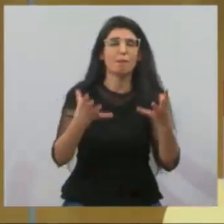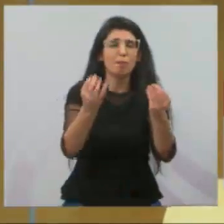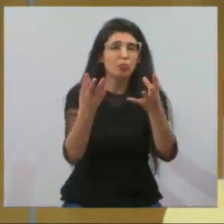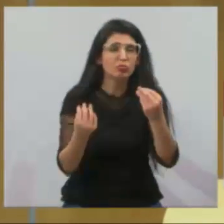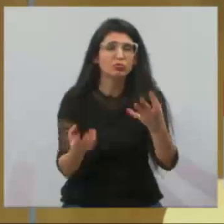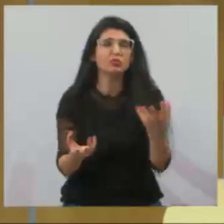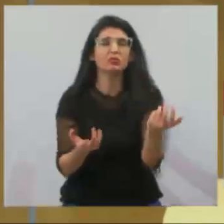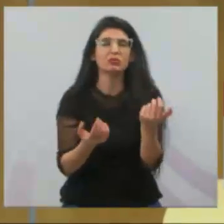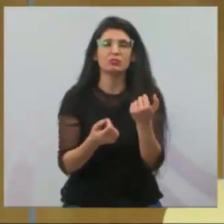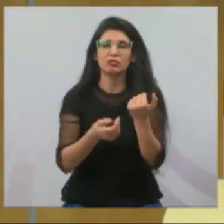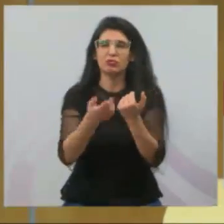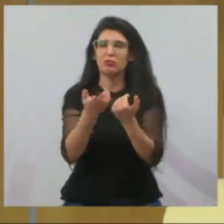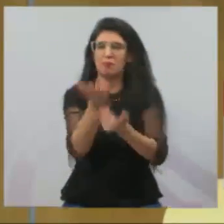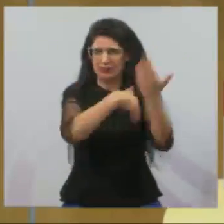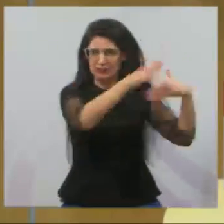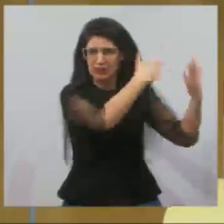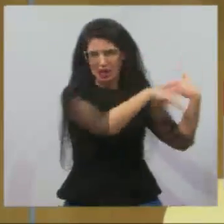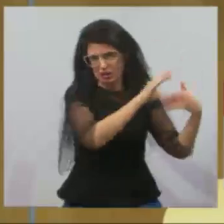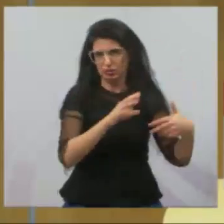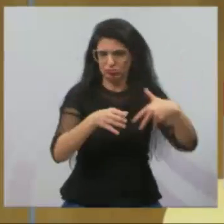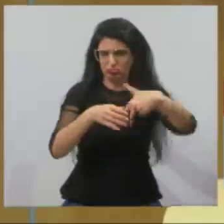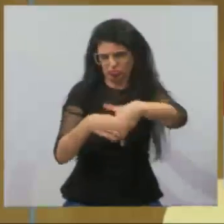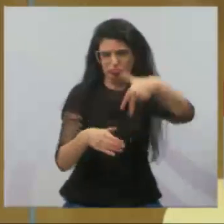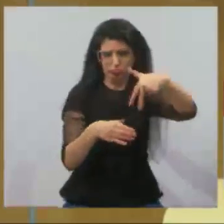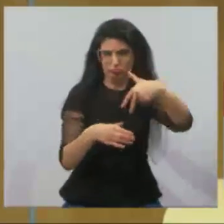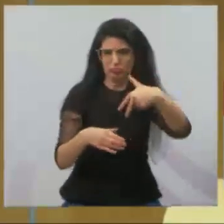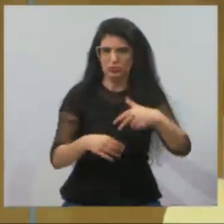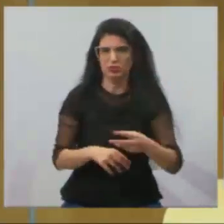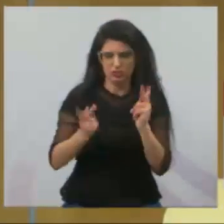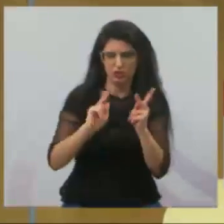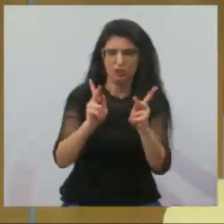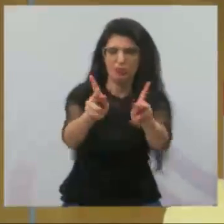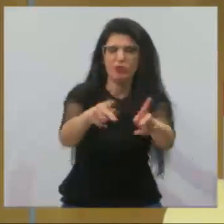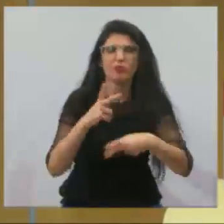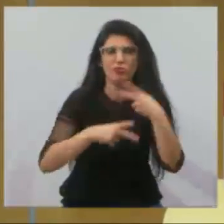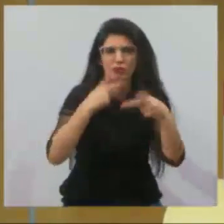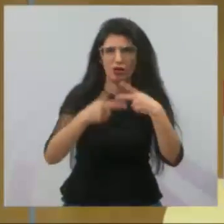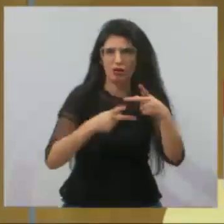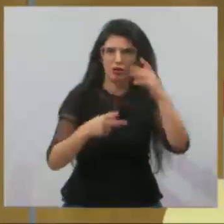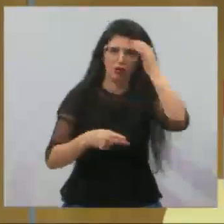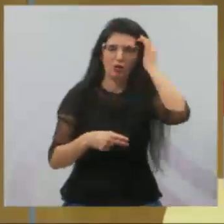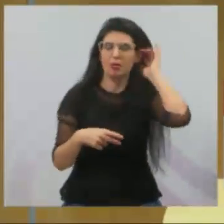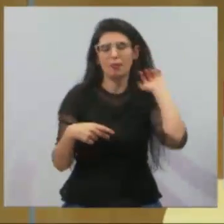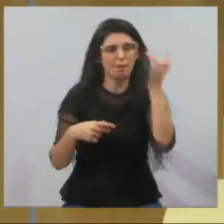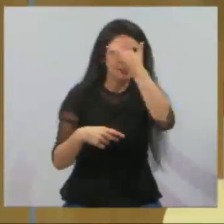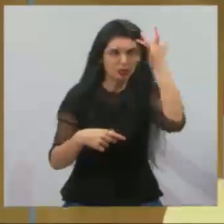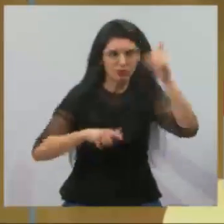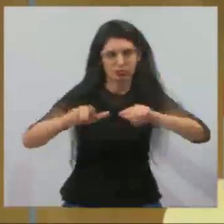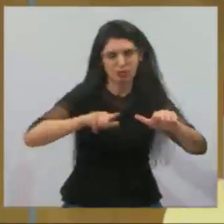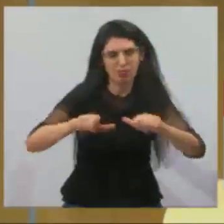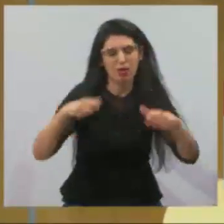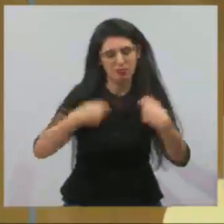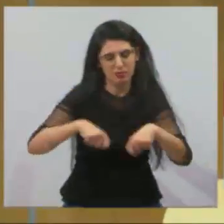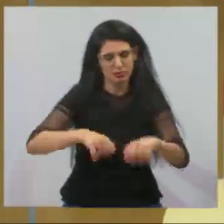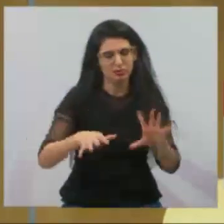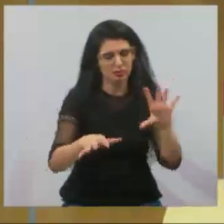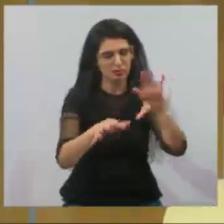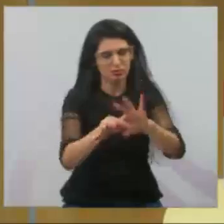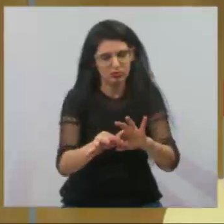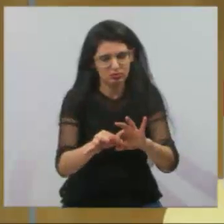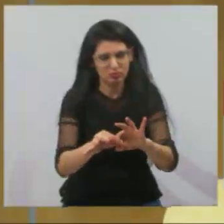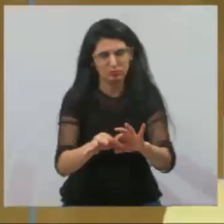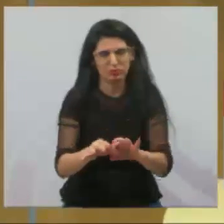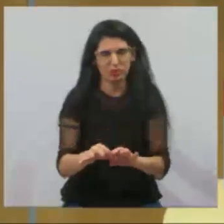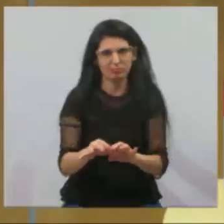tribuna, em vários locais, falamos que os trabalhadores tinham que se unir para que a gente pudesse barrar a reforma